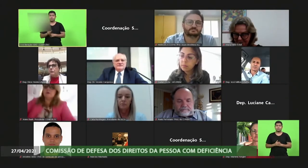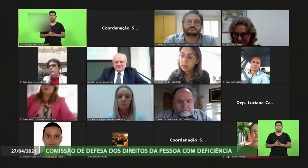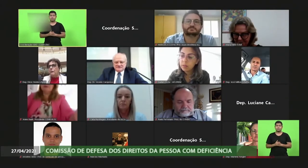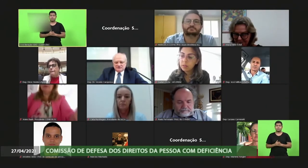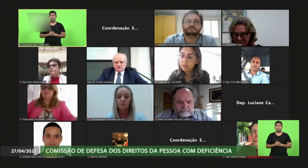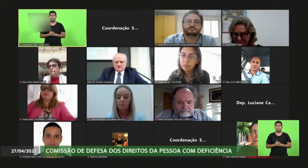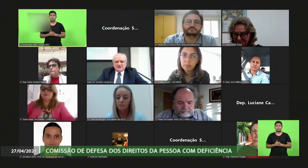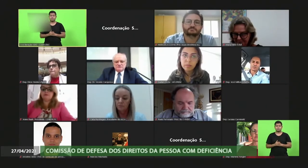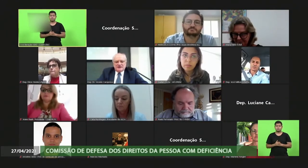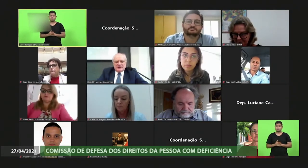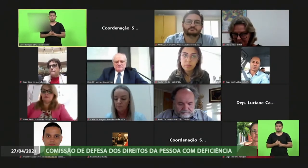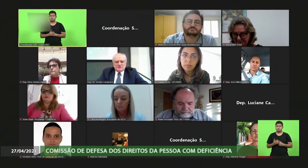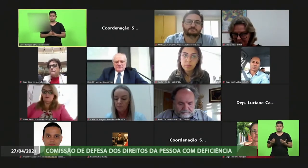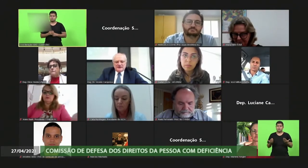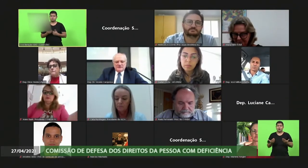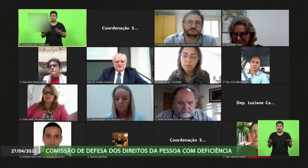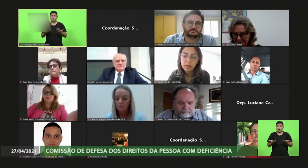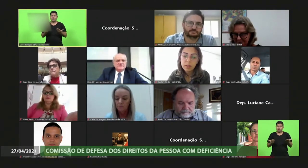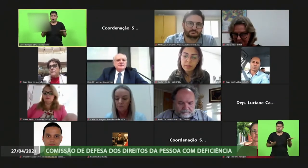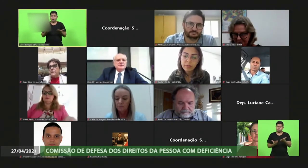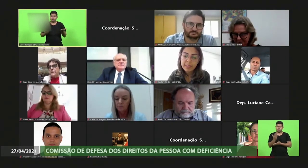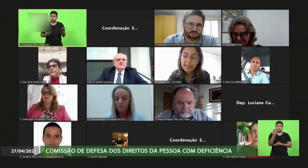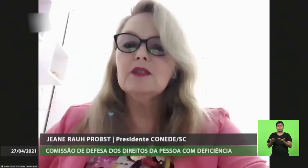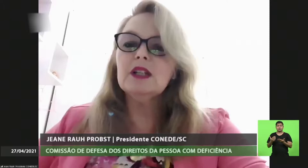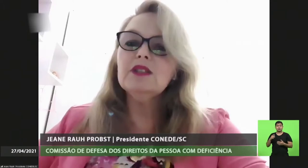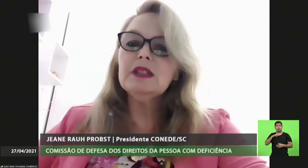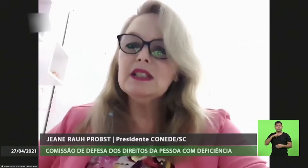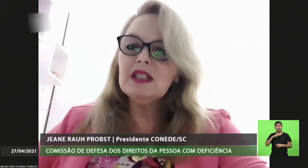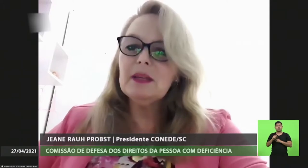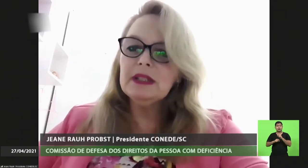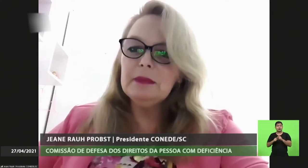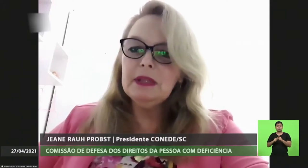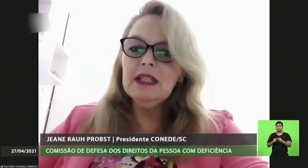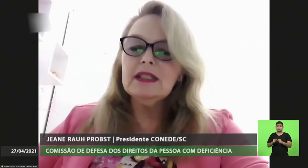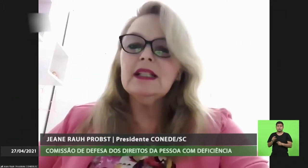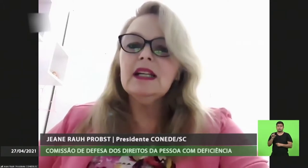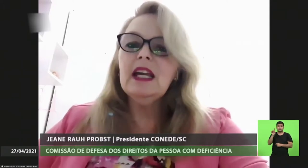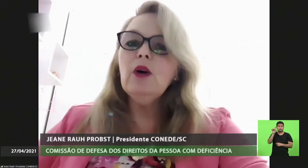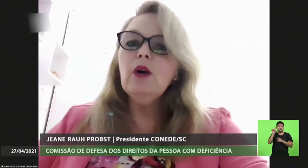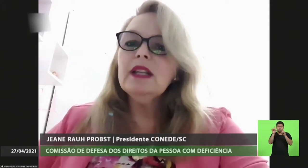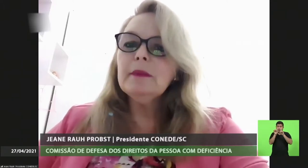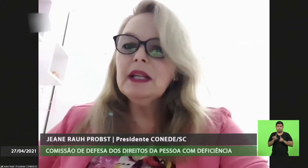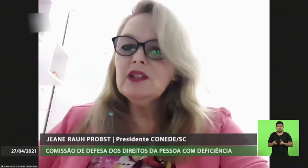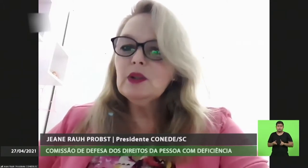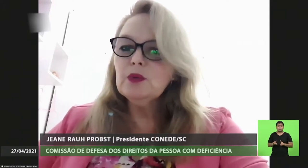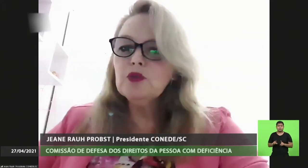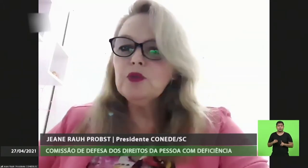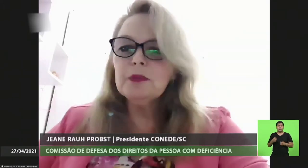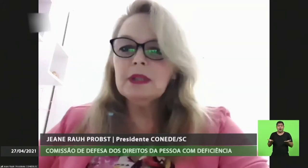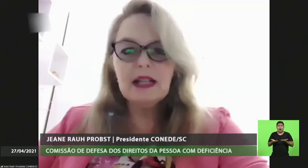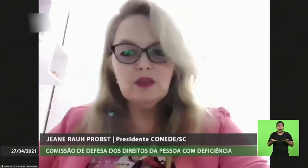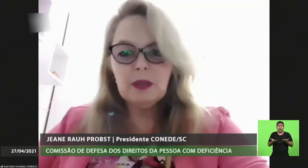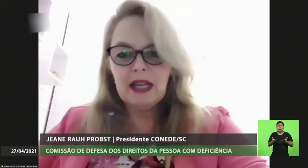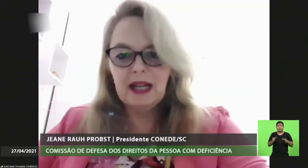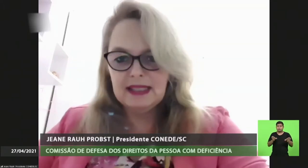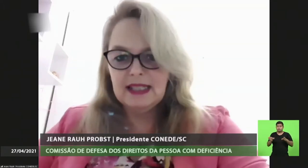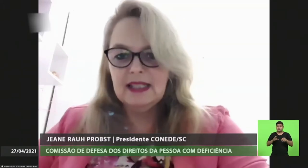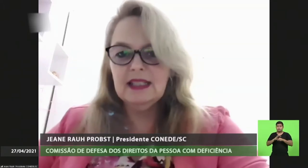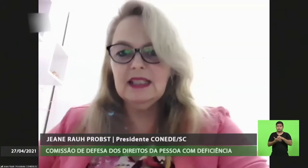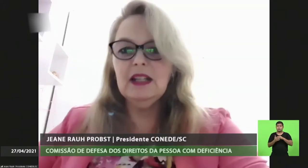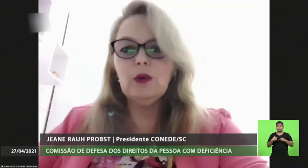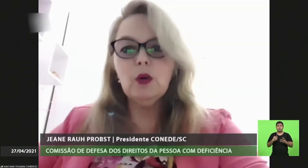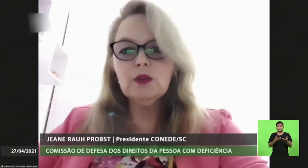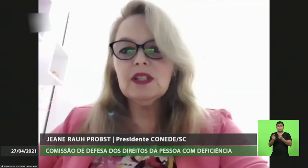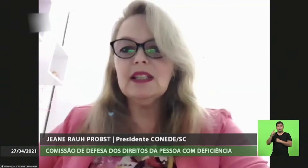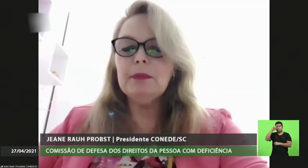que prevê prioridade dessas pessoas no atendimento à saúde durante o início da pandemia erroneamente alguns foram mandados para